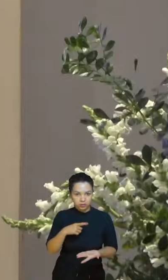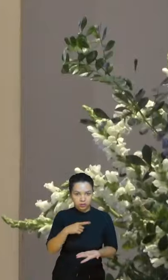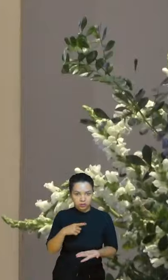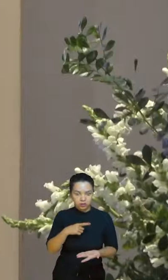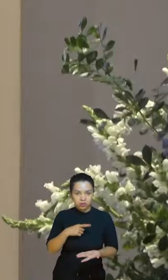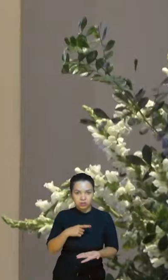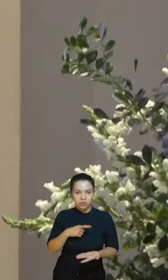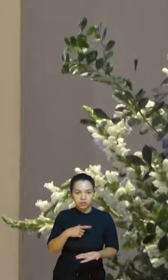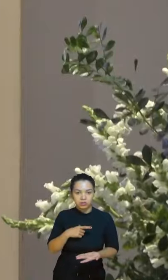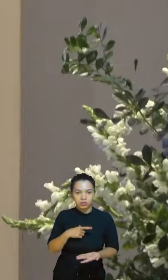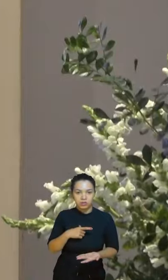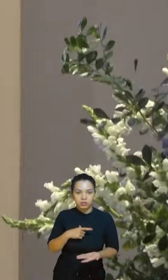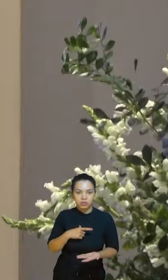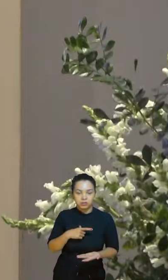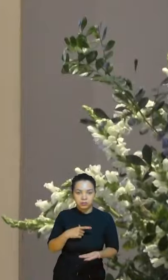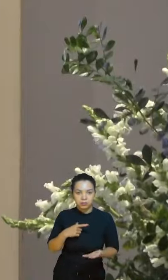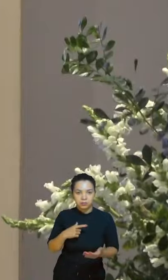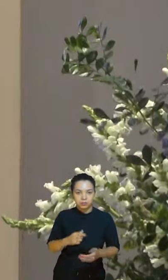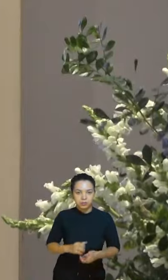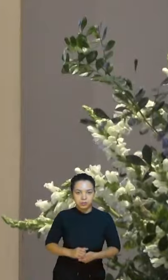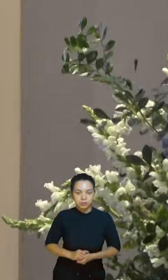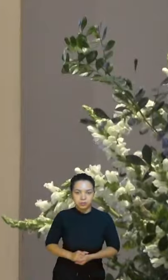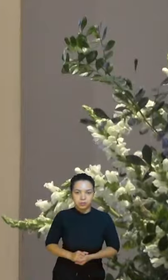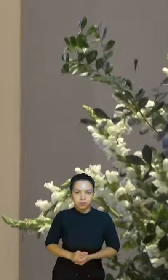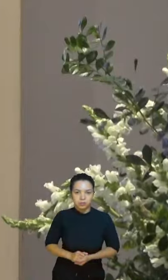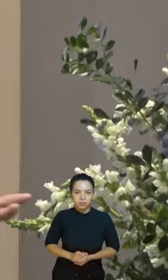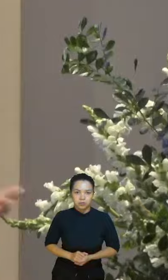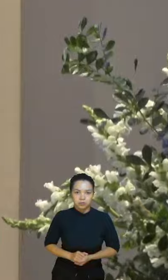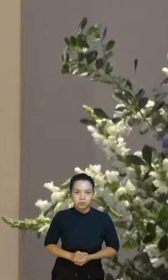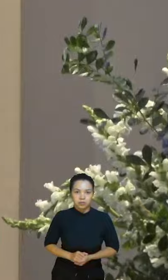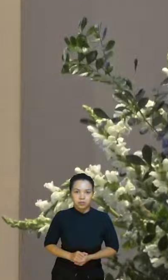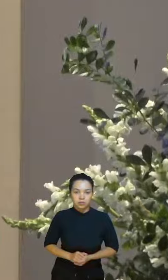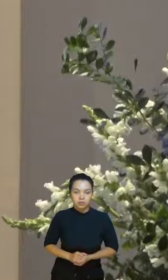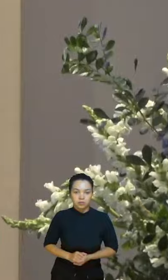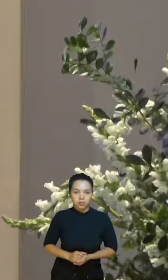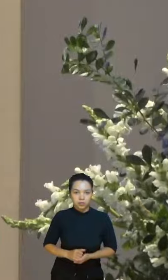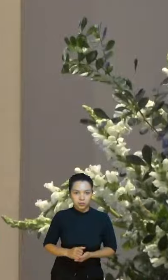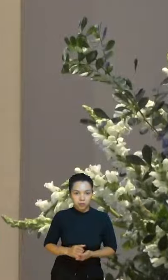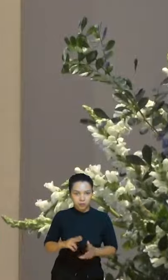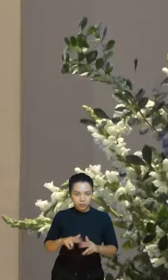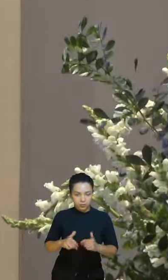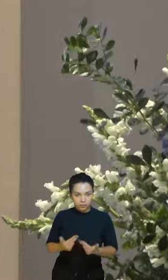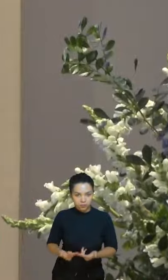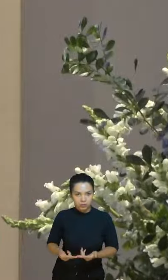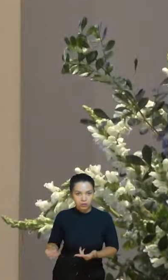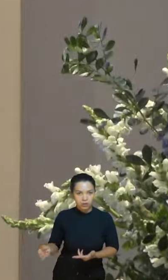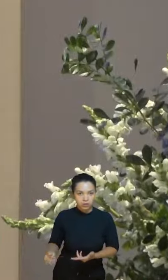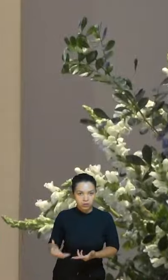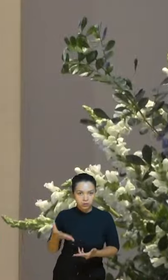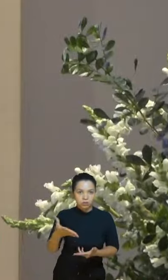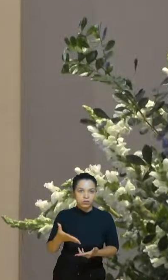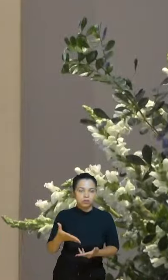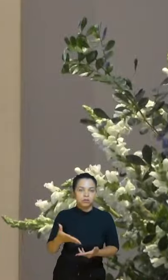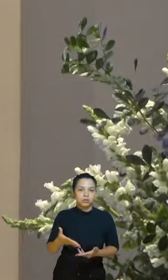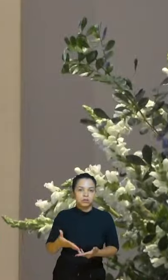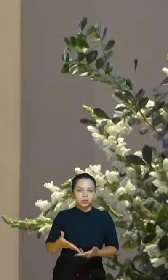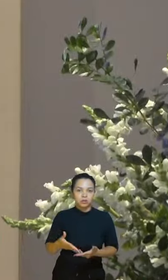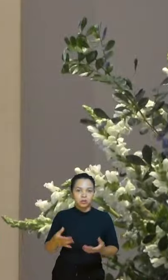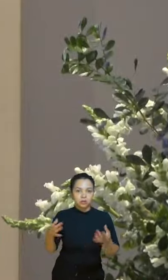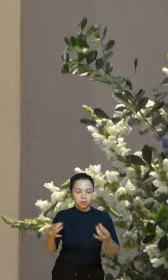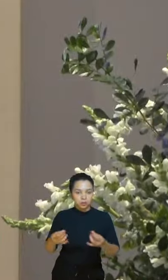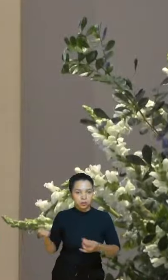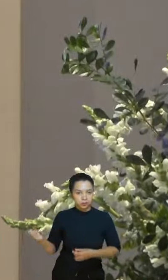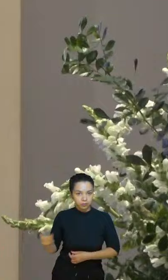são consideráveis para fazer Face a ele a Inovação é um aspecto